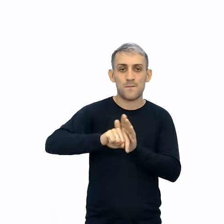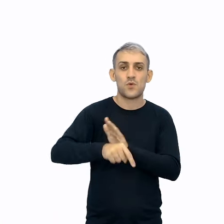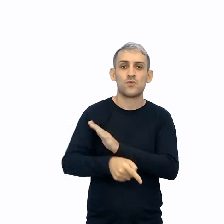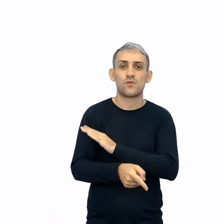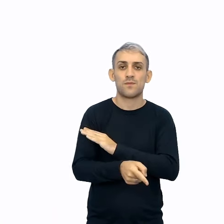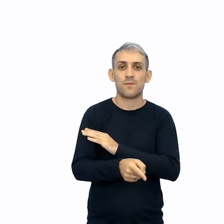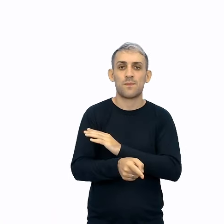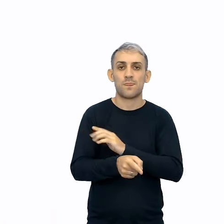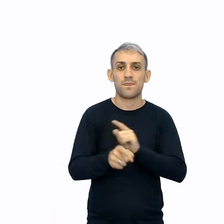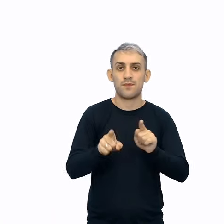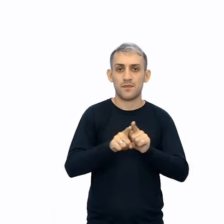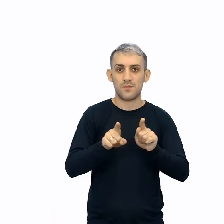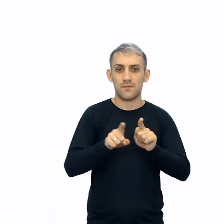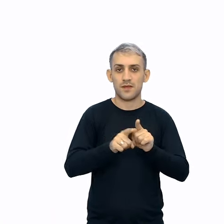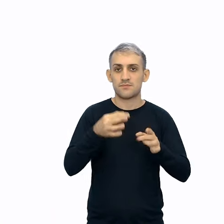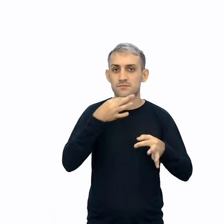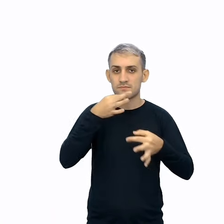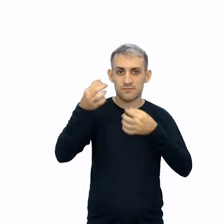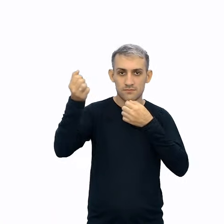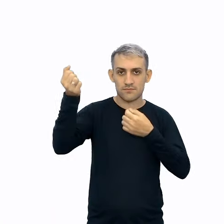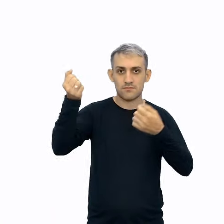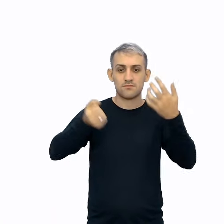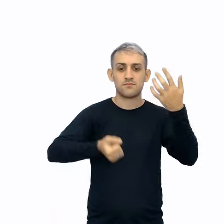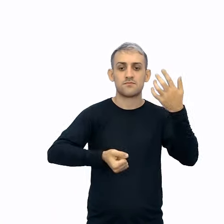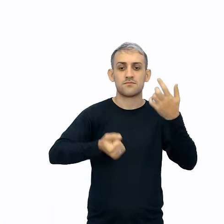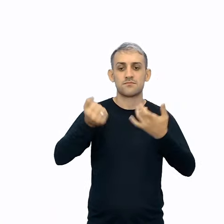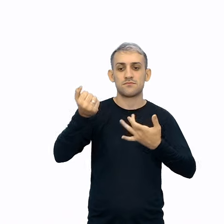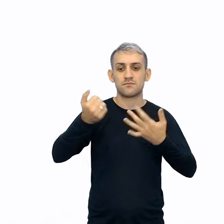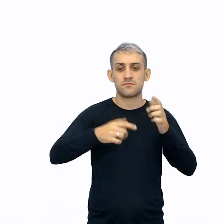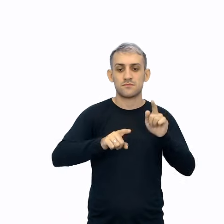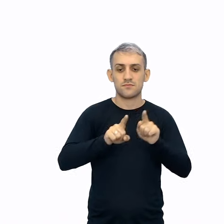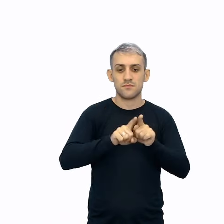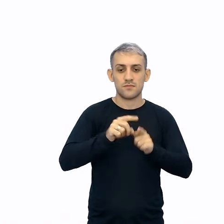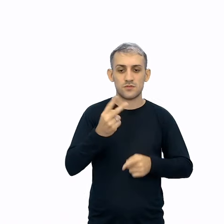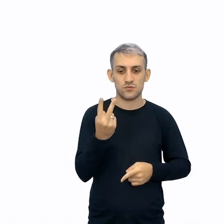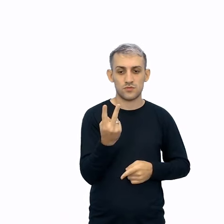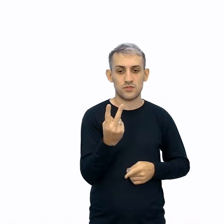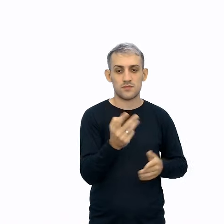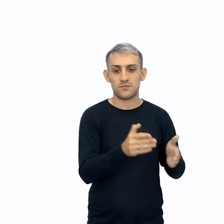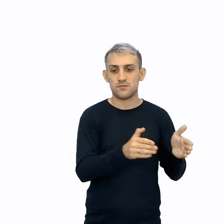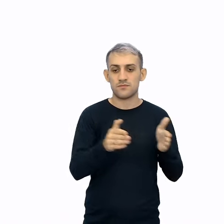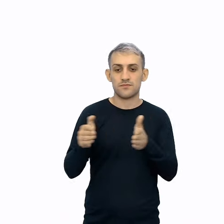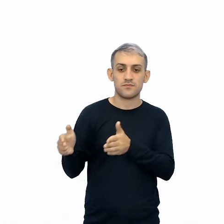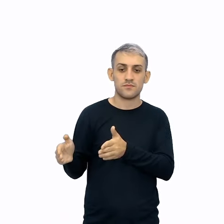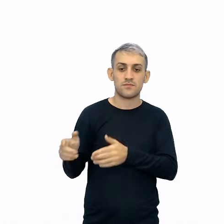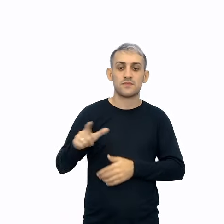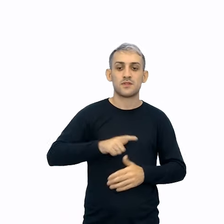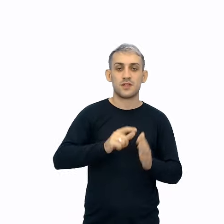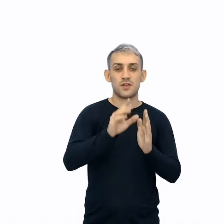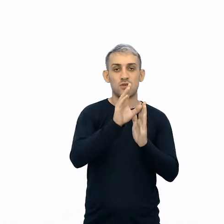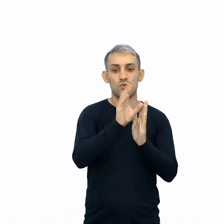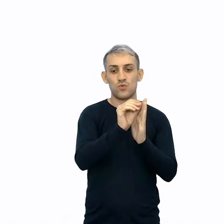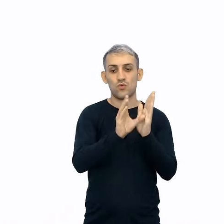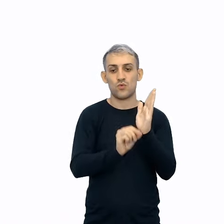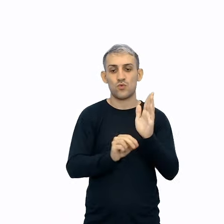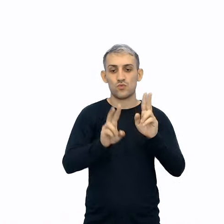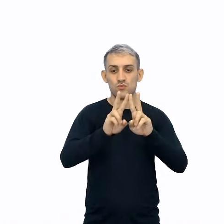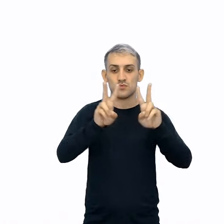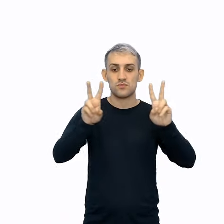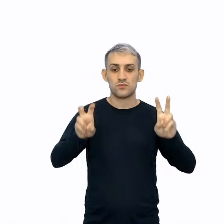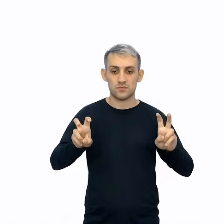da questão argumentativa lá no segundo momento nós temos o conteúdo temático ou